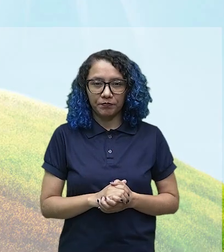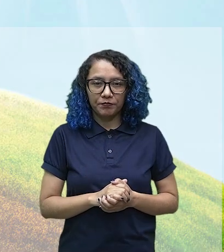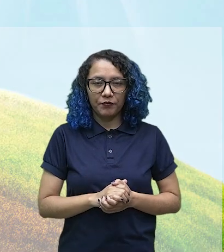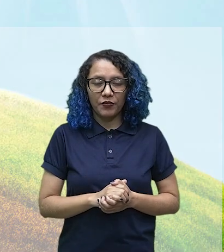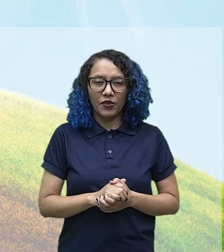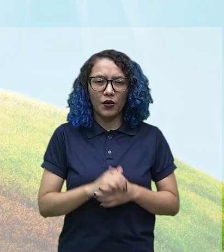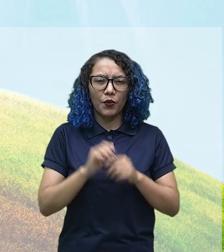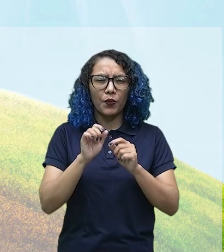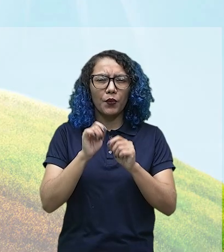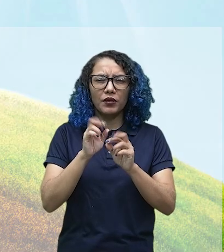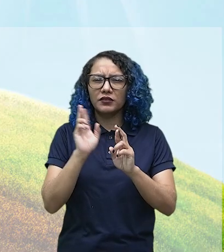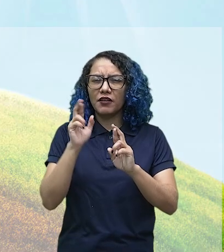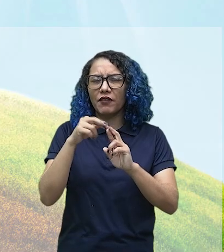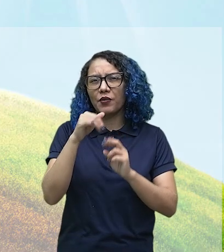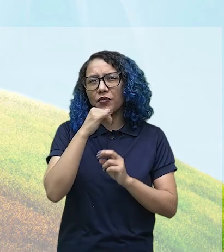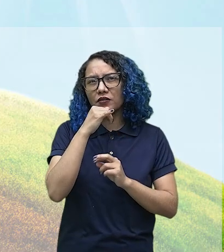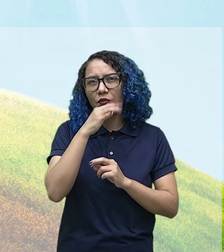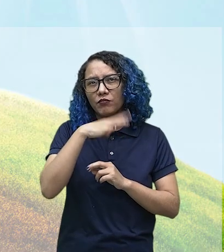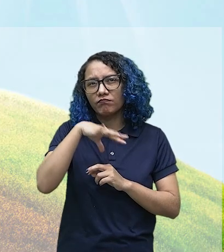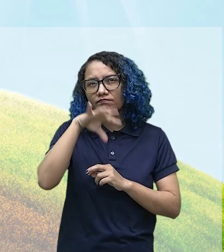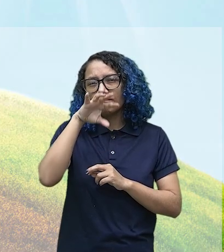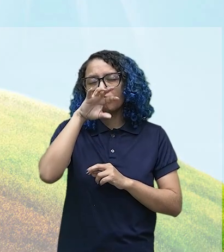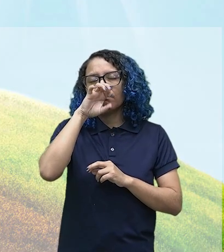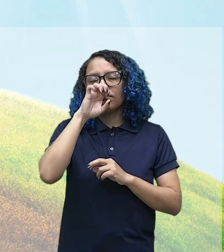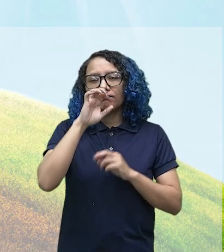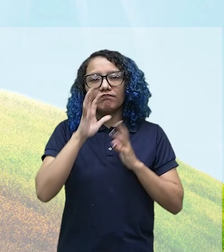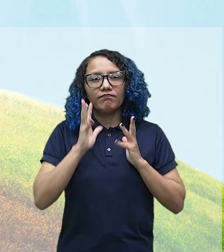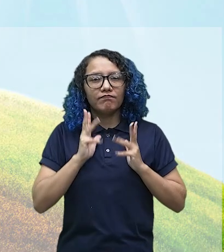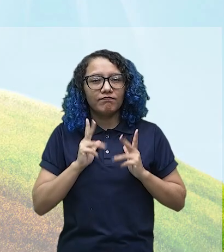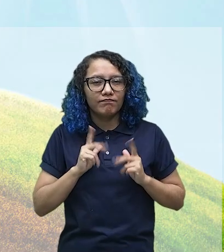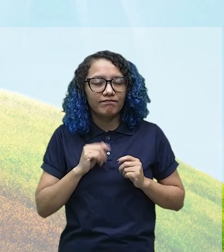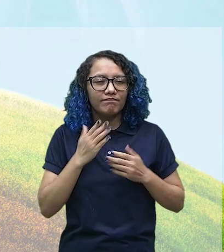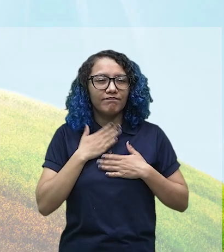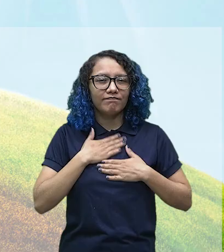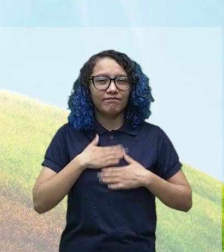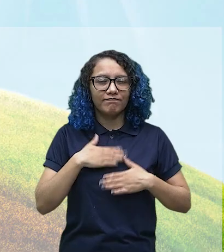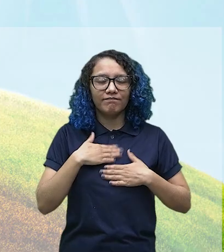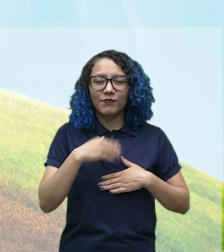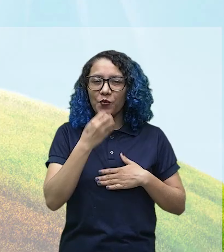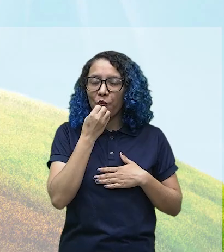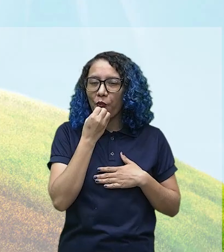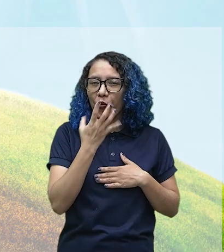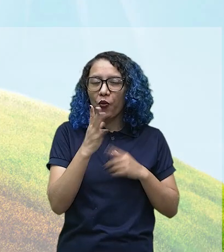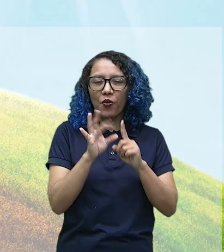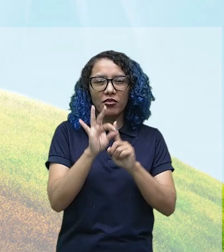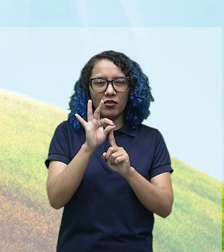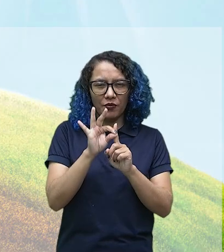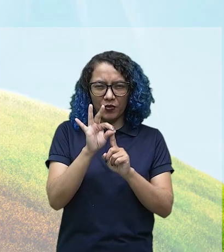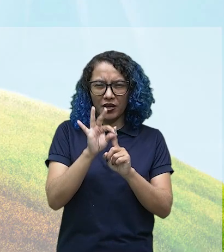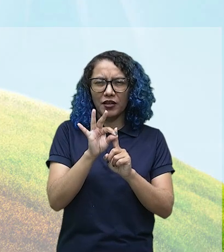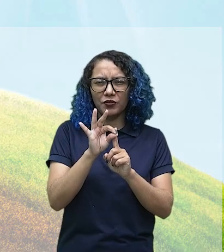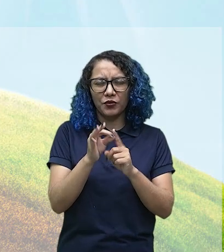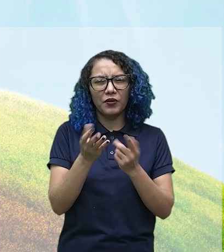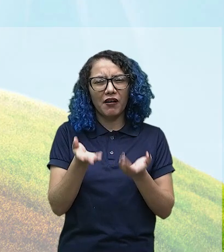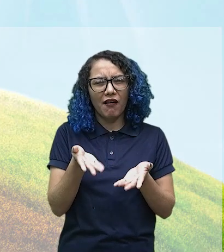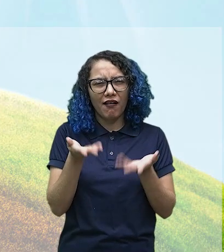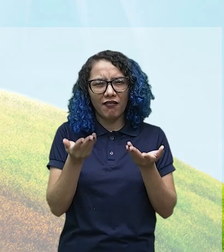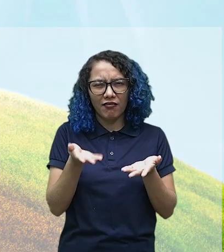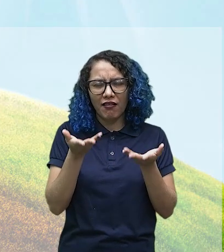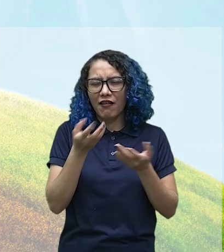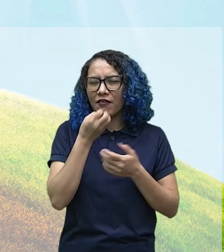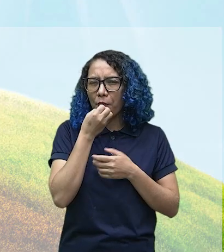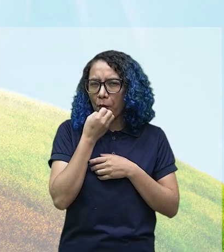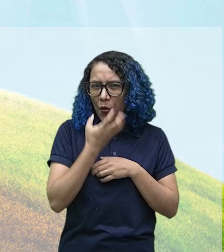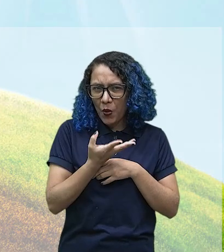cenário que nos remete a um ar puro, algo fresco, agradável, de uma temperatura que a gente diria que é amena, uma